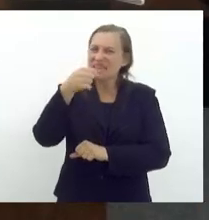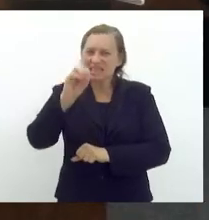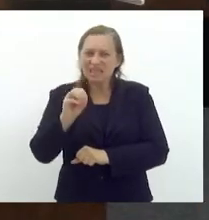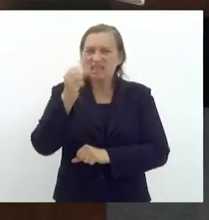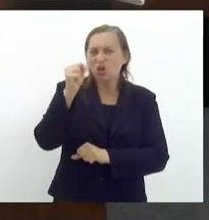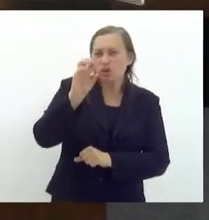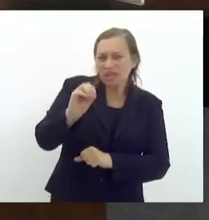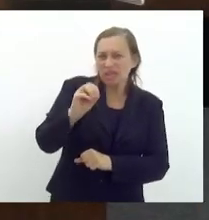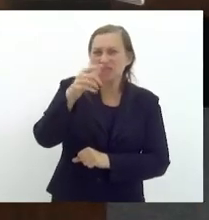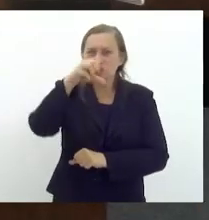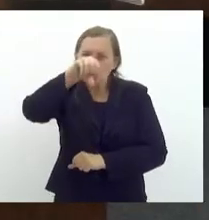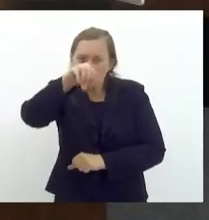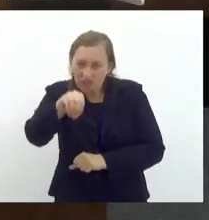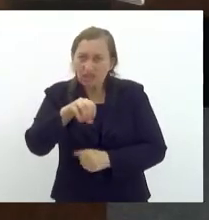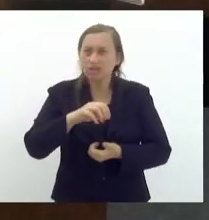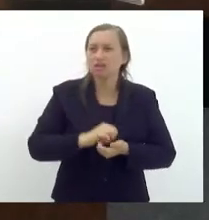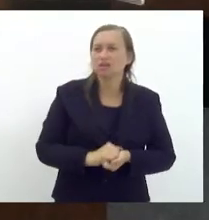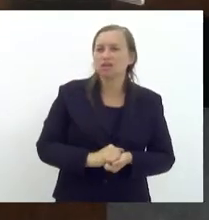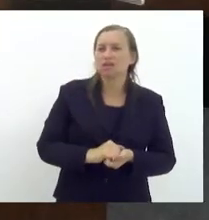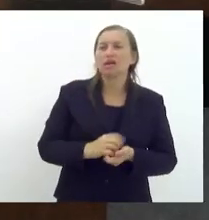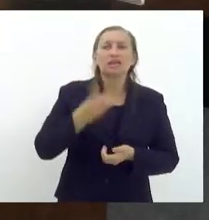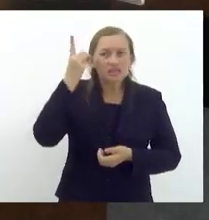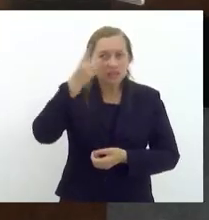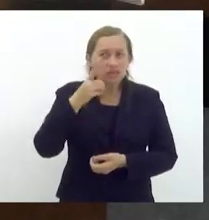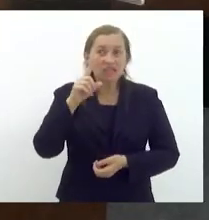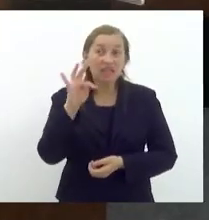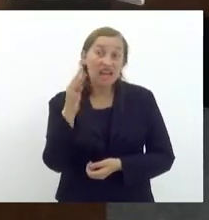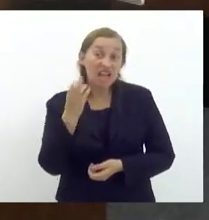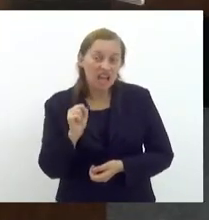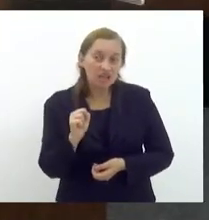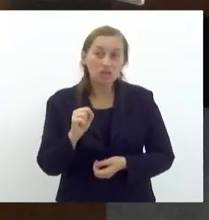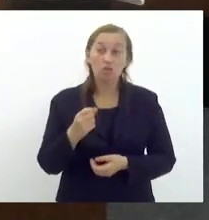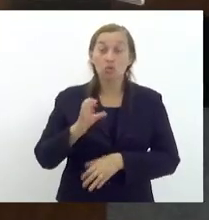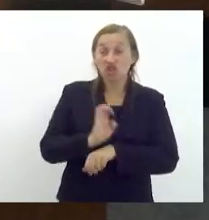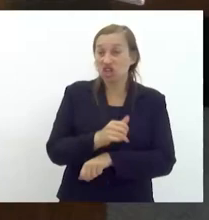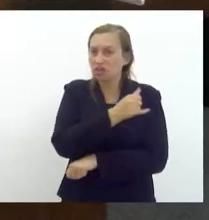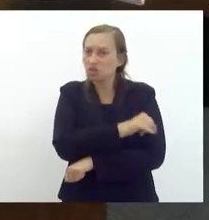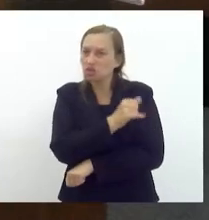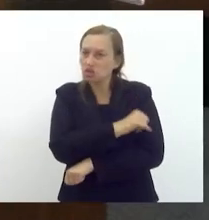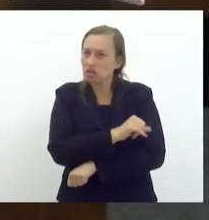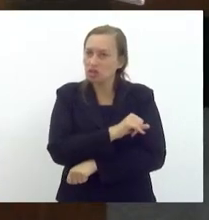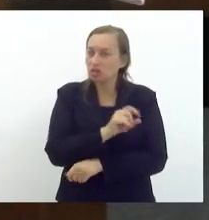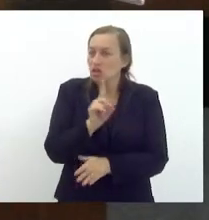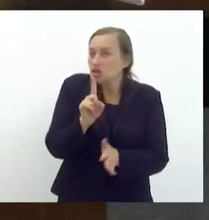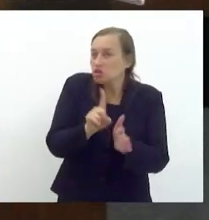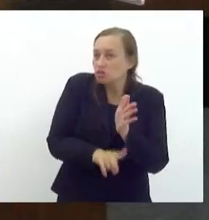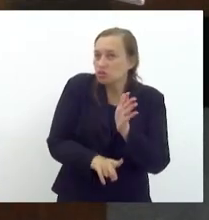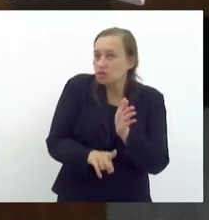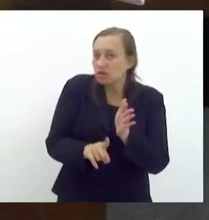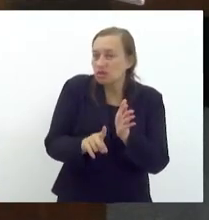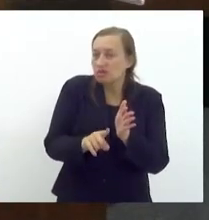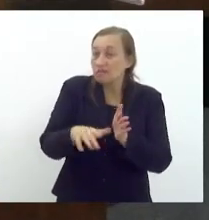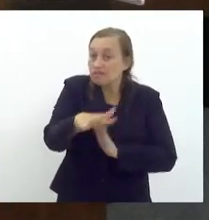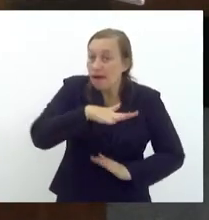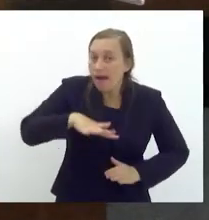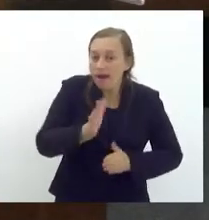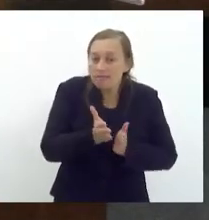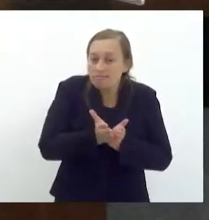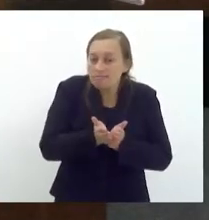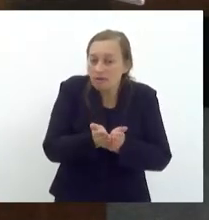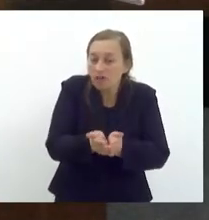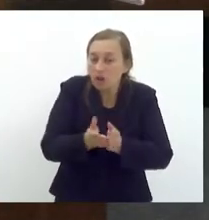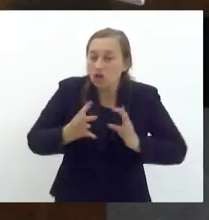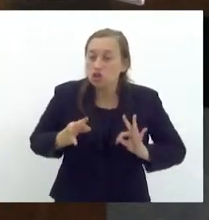90 Deputado Gagliasso o estado do Rio de Janeiro despontava no setor naval a gente tinha